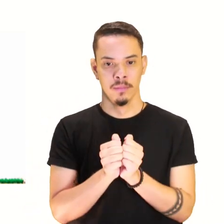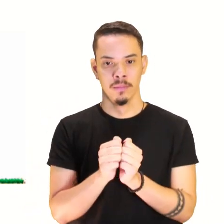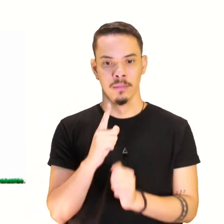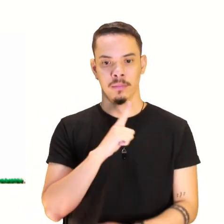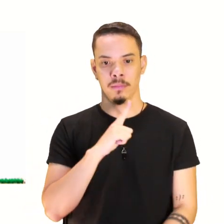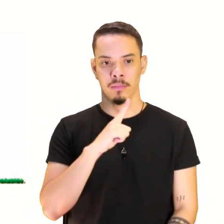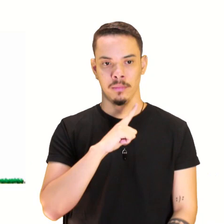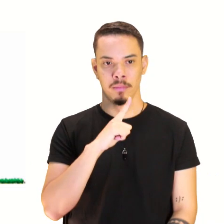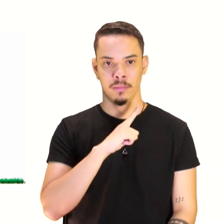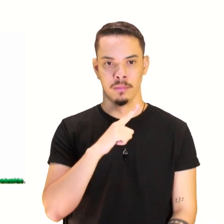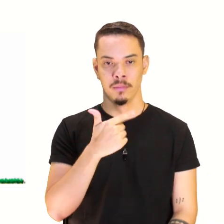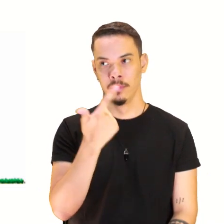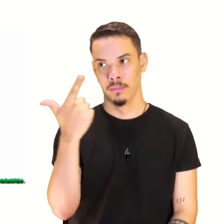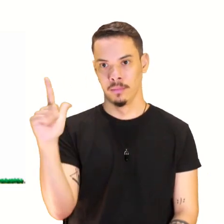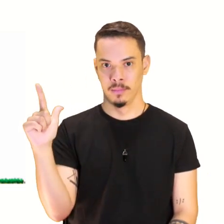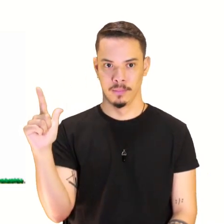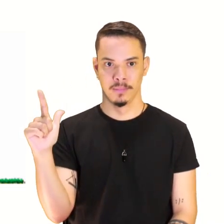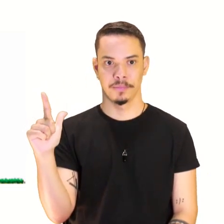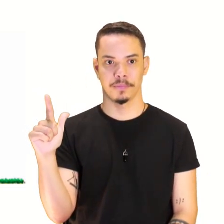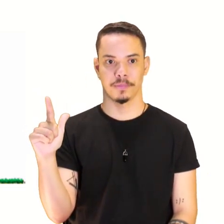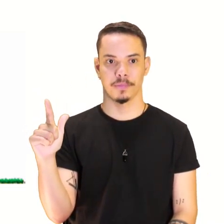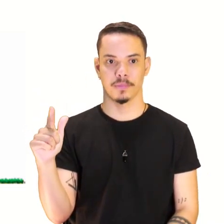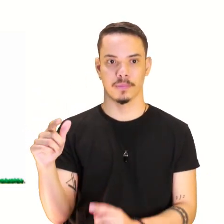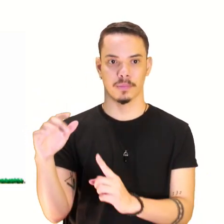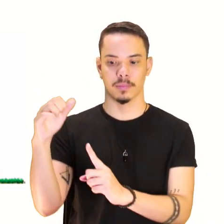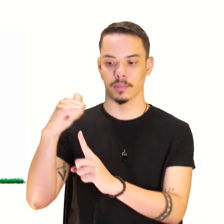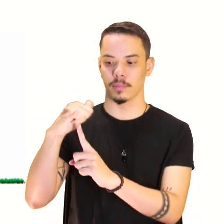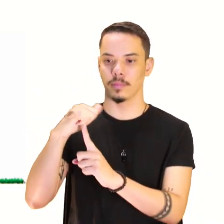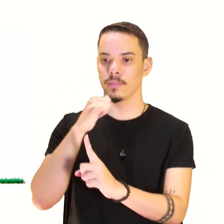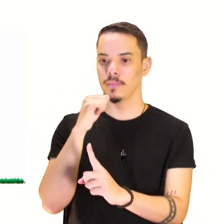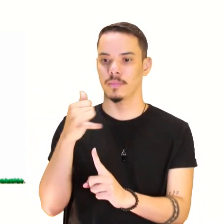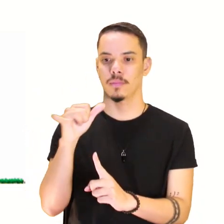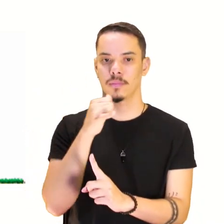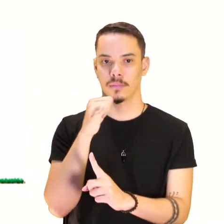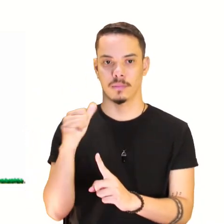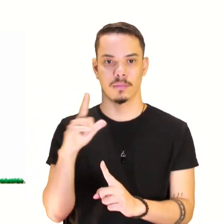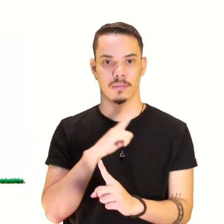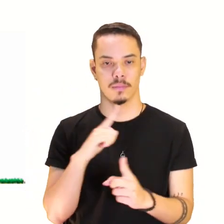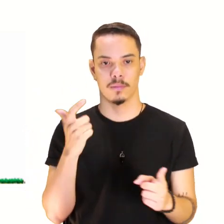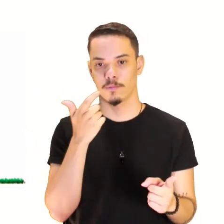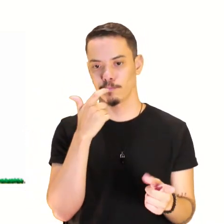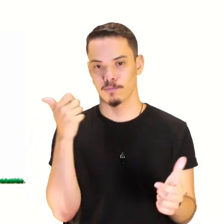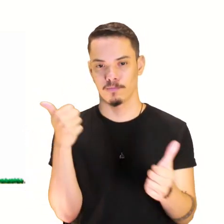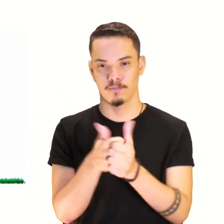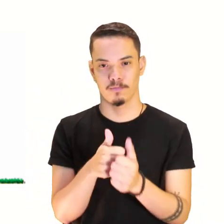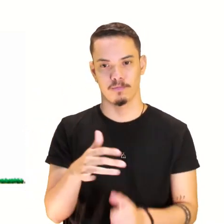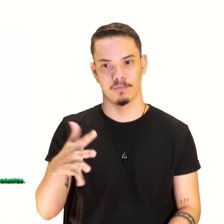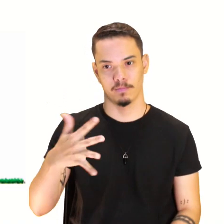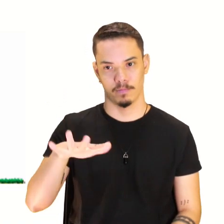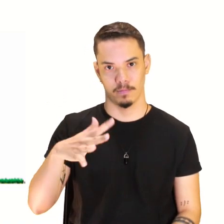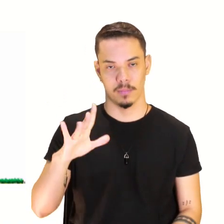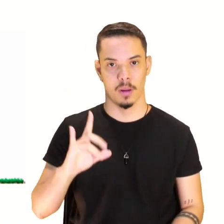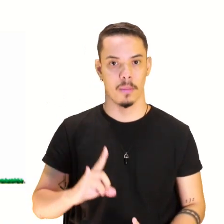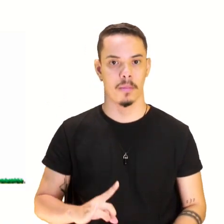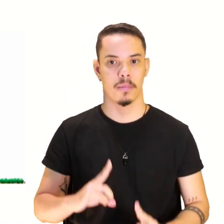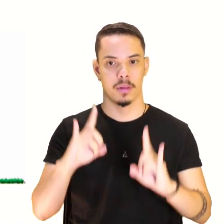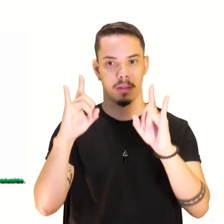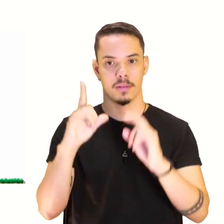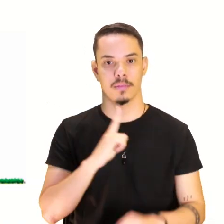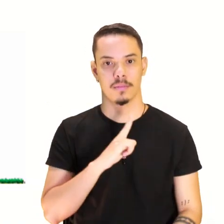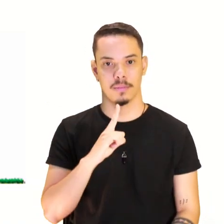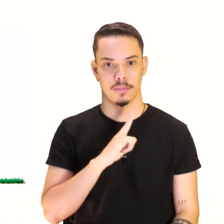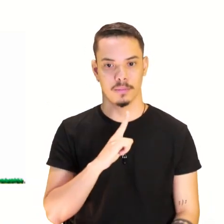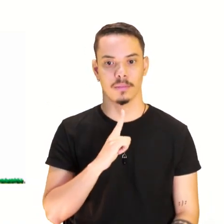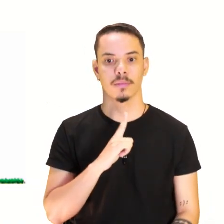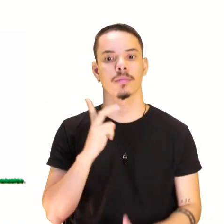um poste de 8 metros de altura, localizado nas proximidades desse prédio, tem sombra